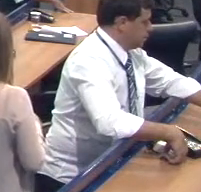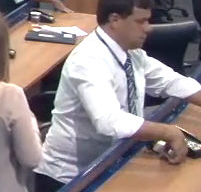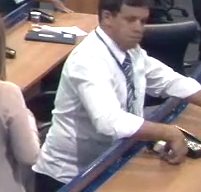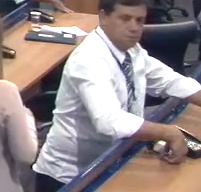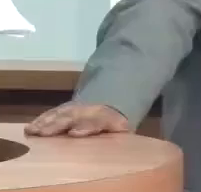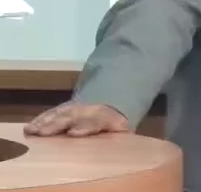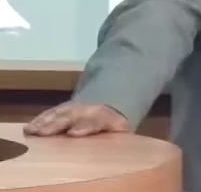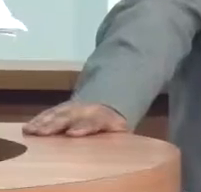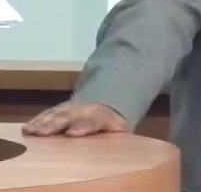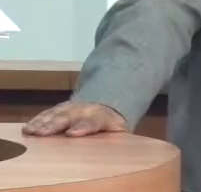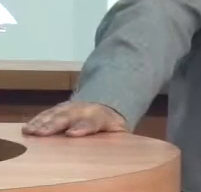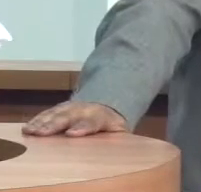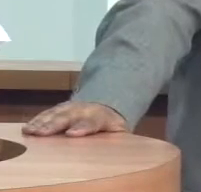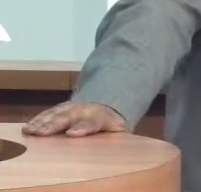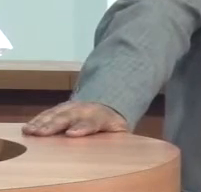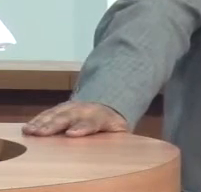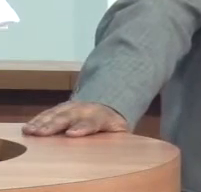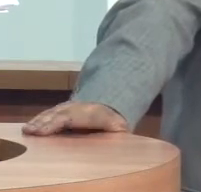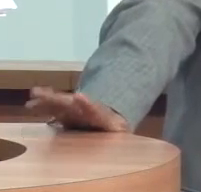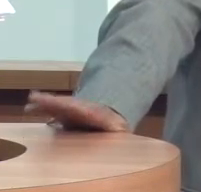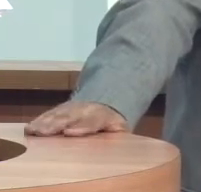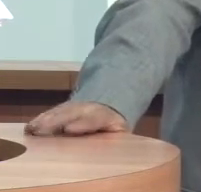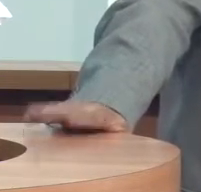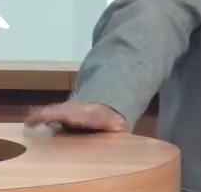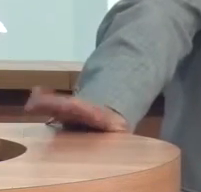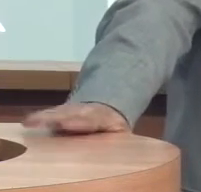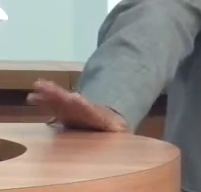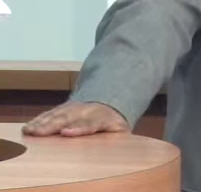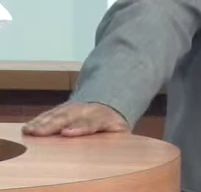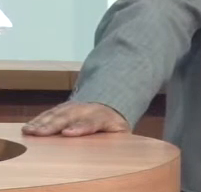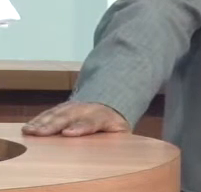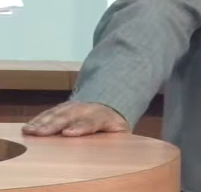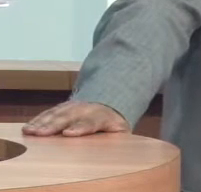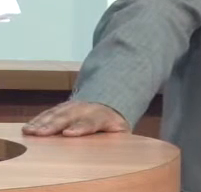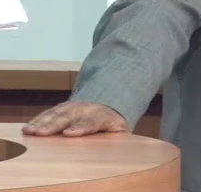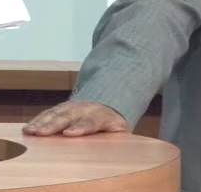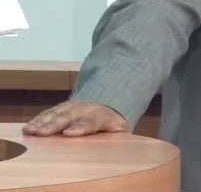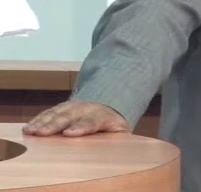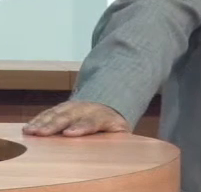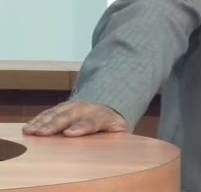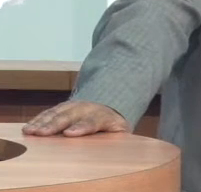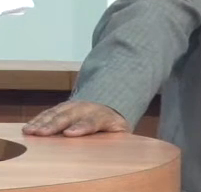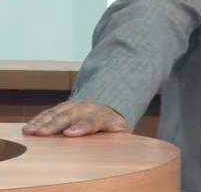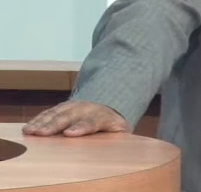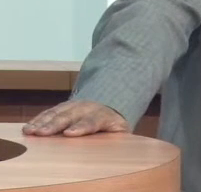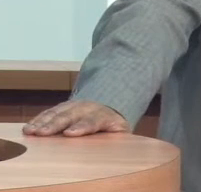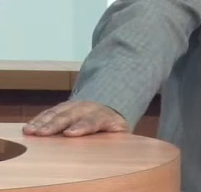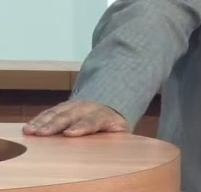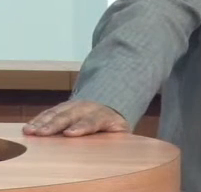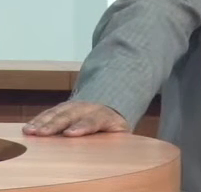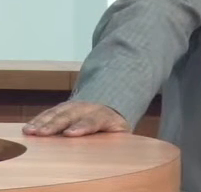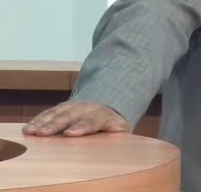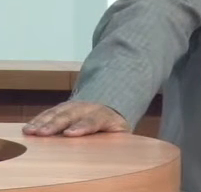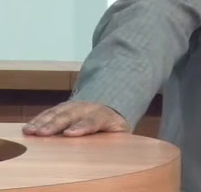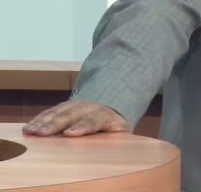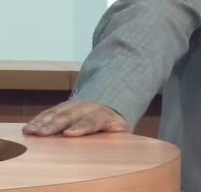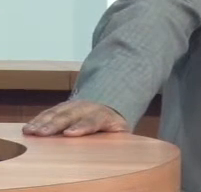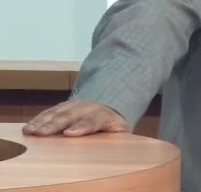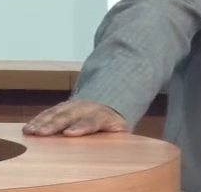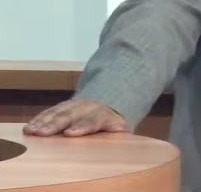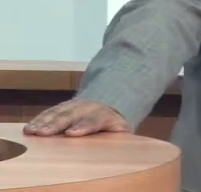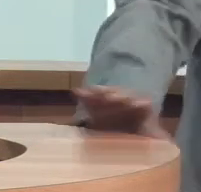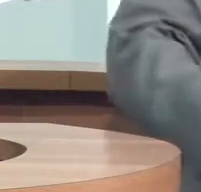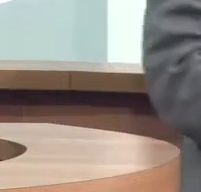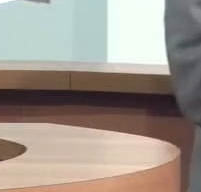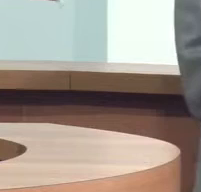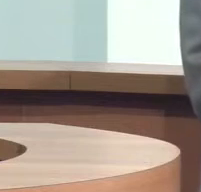existe. Então, isso é importante, está de encontro com a preservação da saúde das pessoas. Por falar em preservar